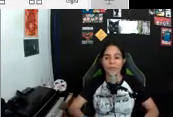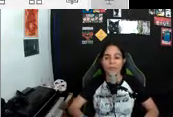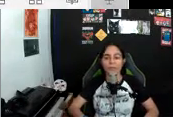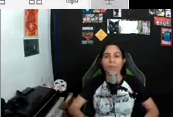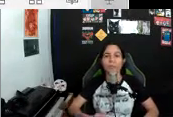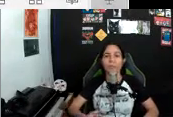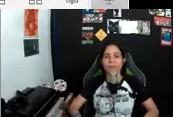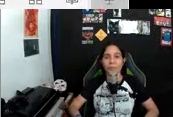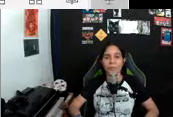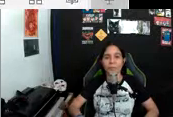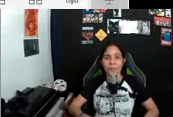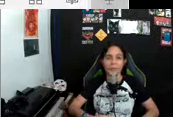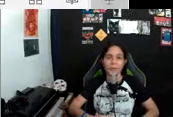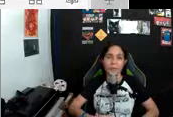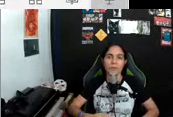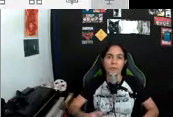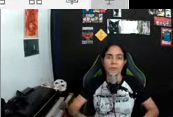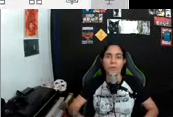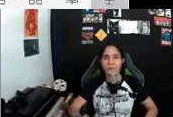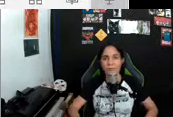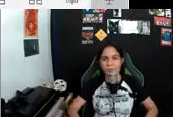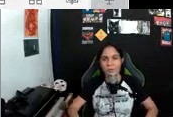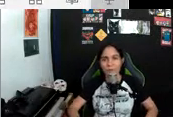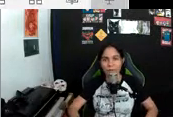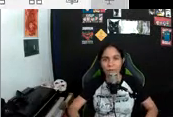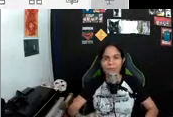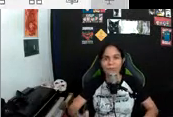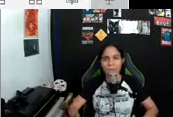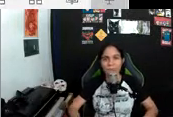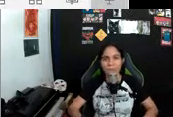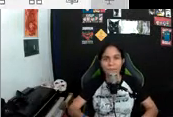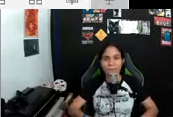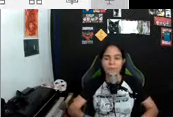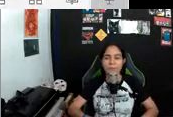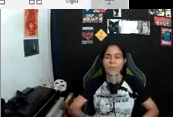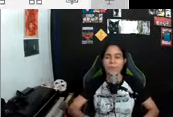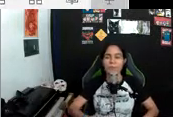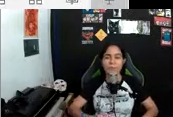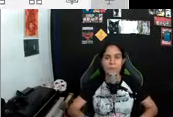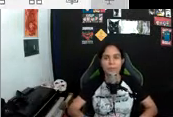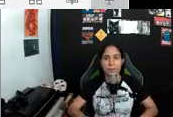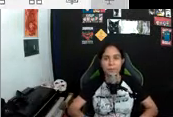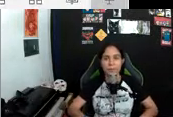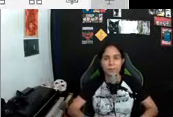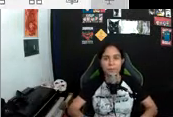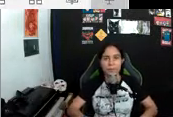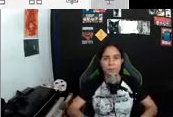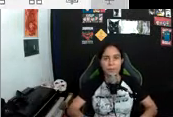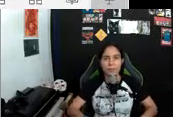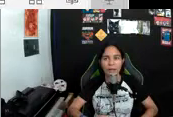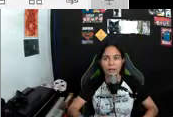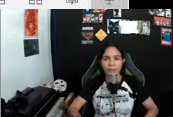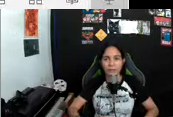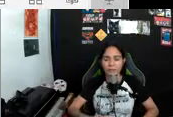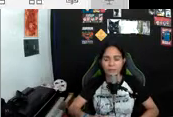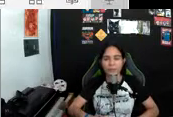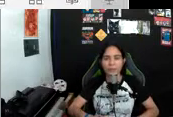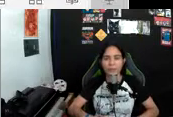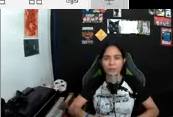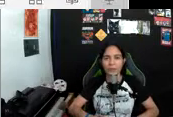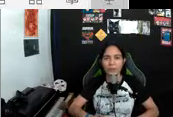no meu canal do YouTube para que depois vocês possam ou assistir novamente, né, para reforçar o conhecimento, ou para aqueles que perderam o conteúdo da